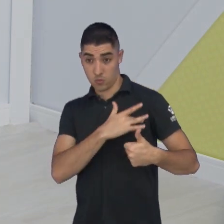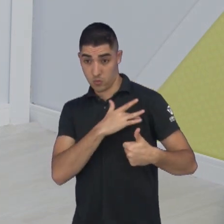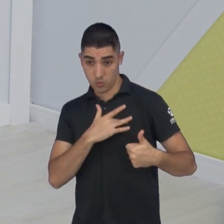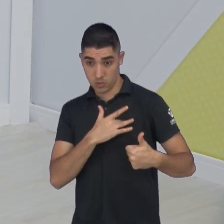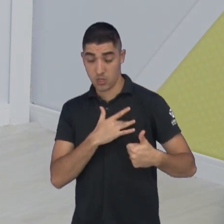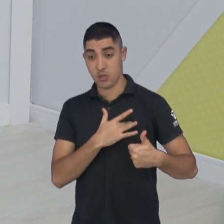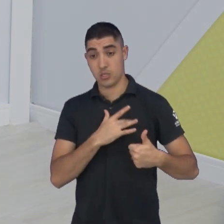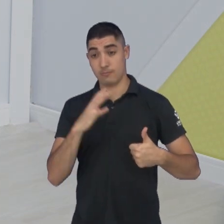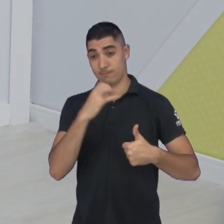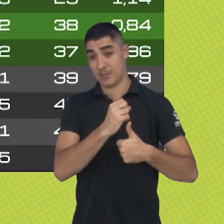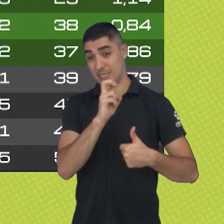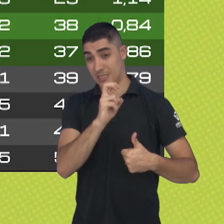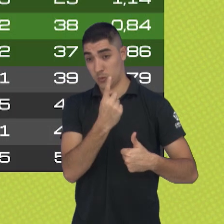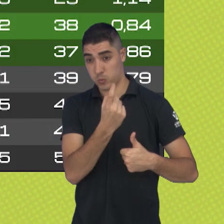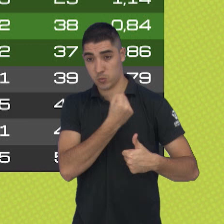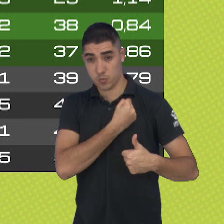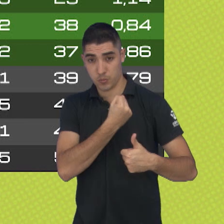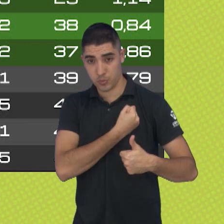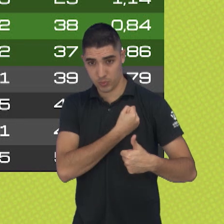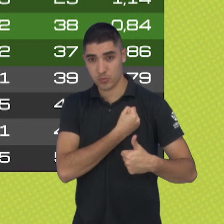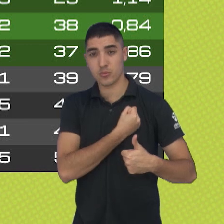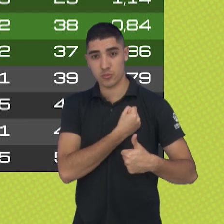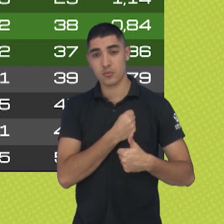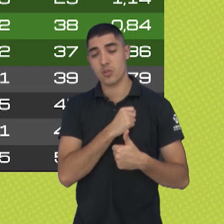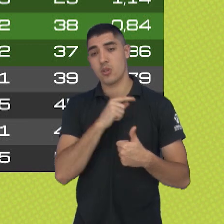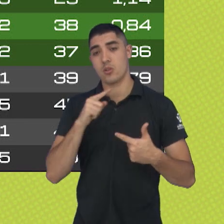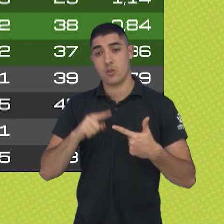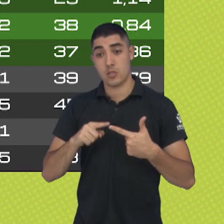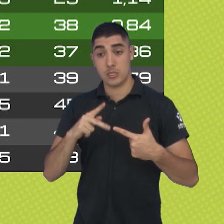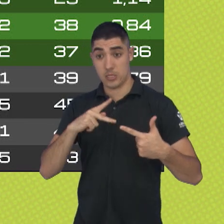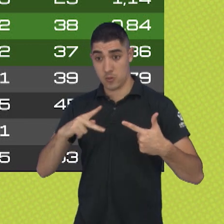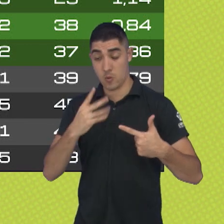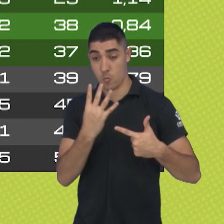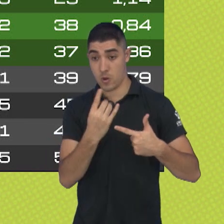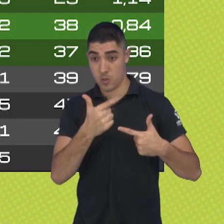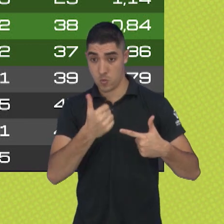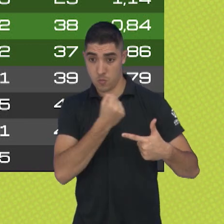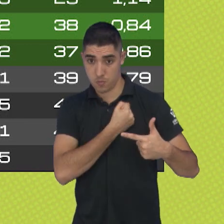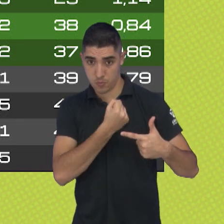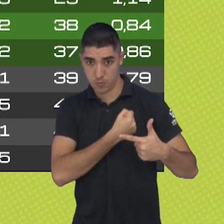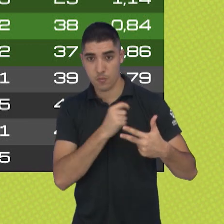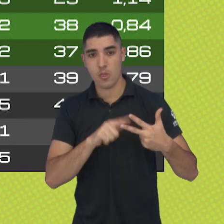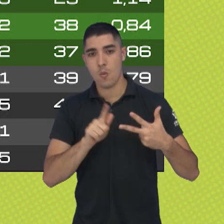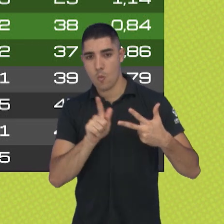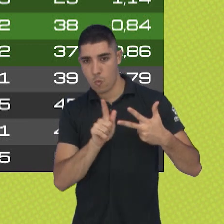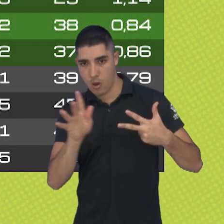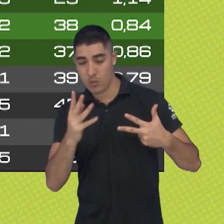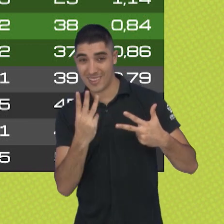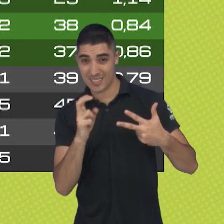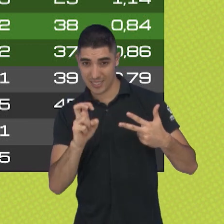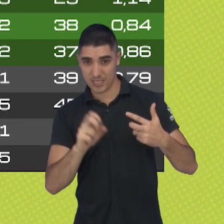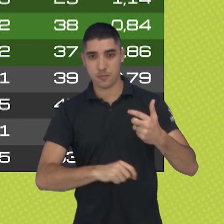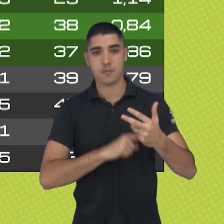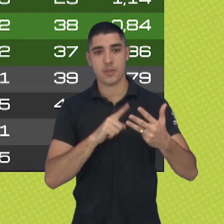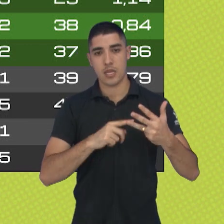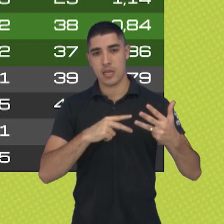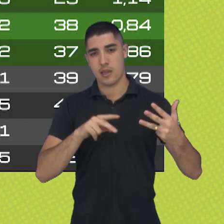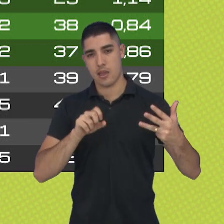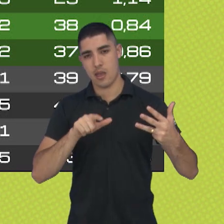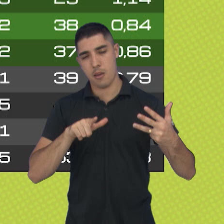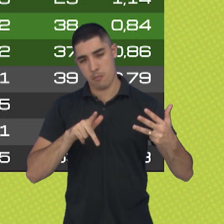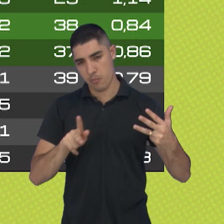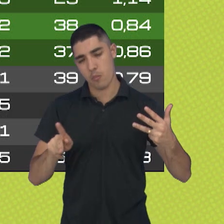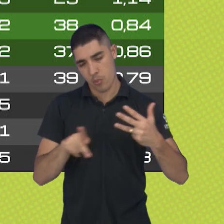frente, 51 pontos na frente em 18 jogos. O São José vem em segundo com 42. O Guarulhos é o terceiro com 35. Depois SESI, Joinville,